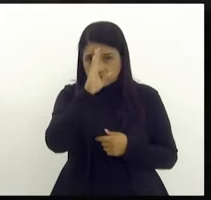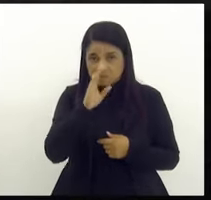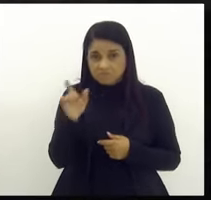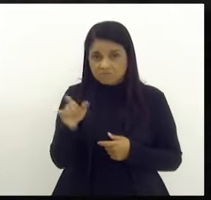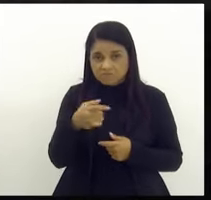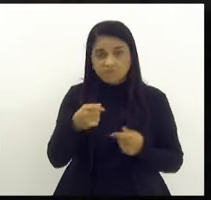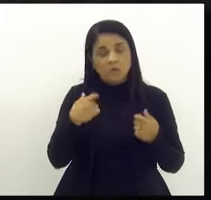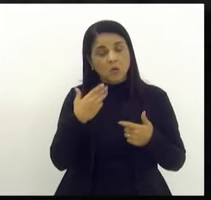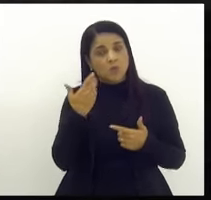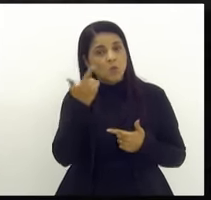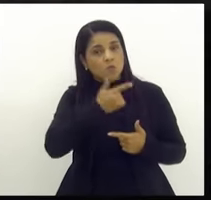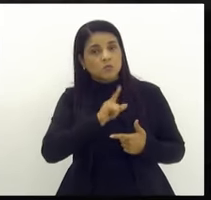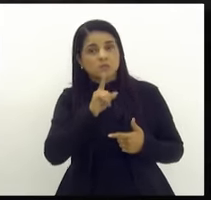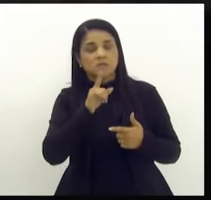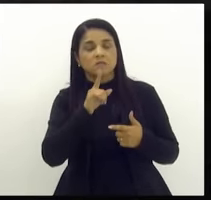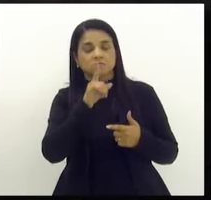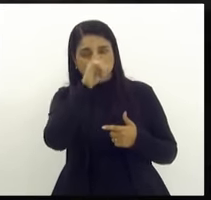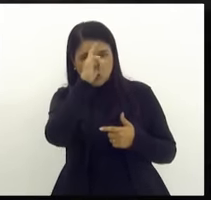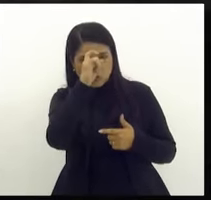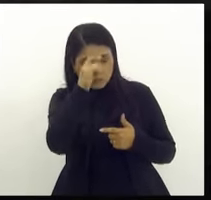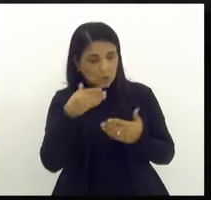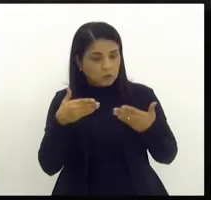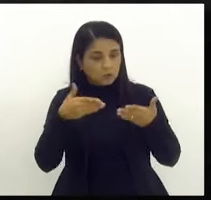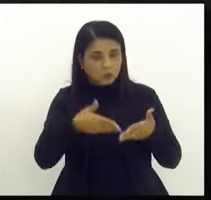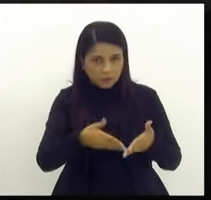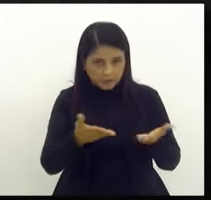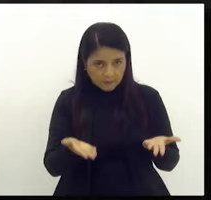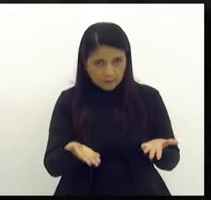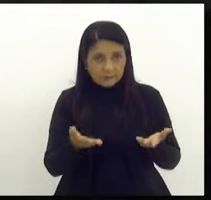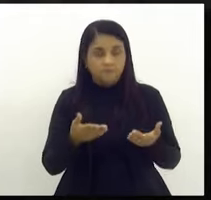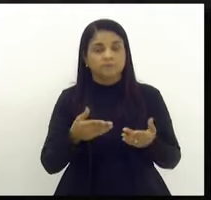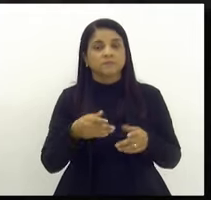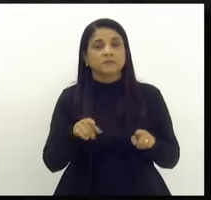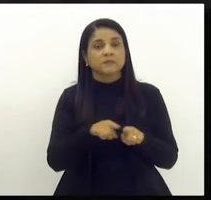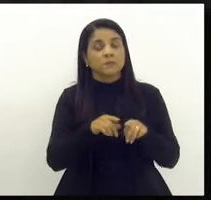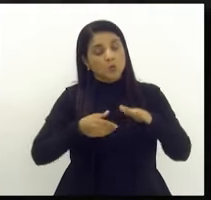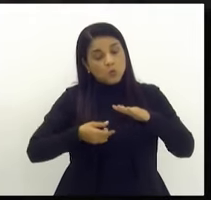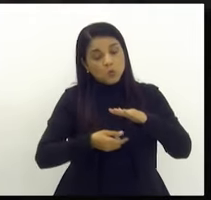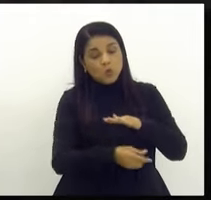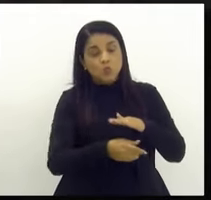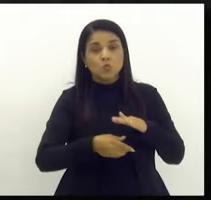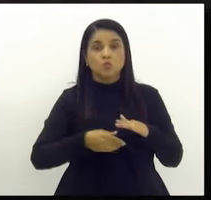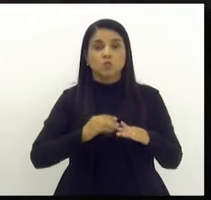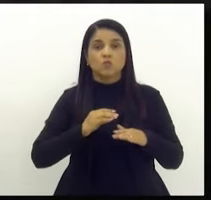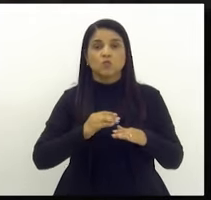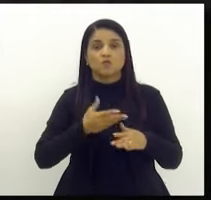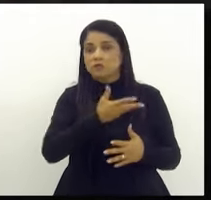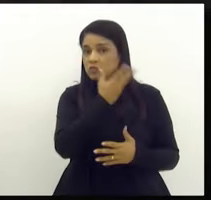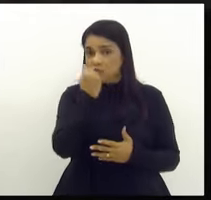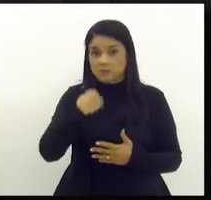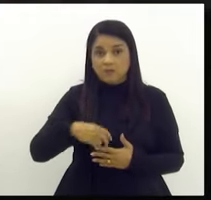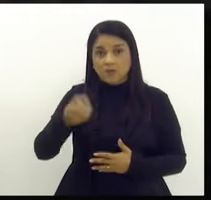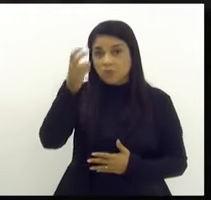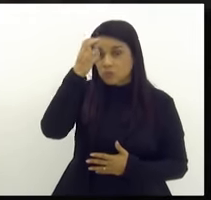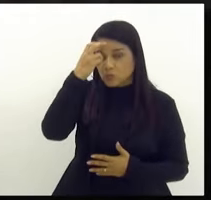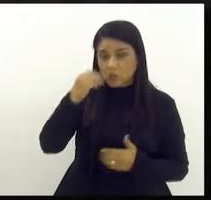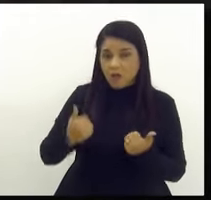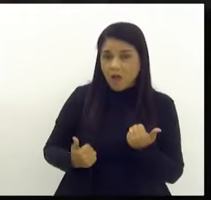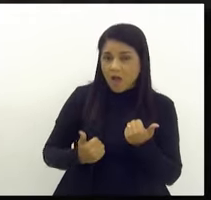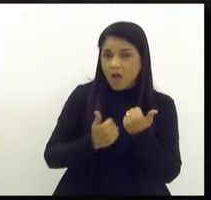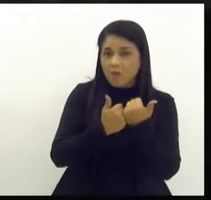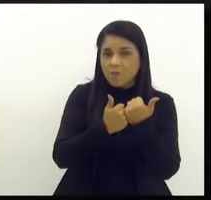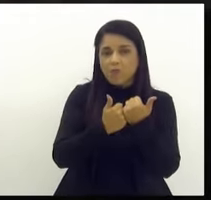outro elemento que a gente não pode esquecer com relação ao fund M da cultura prestar apoio financeiro em